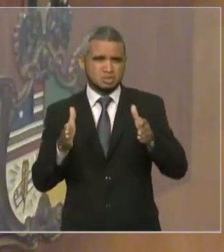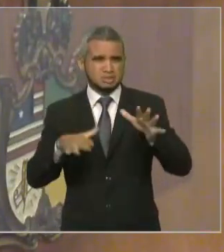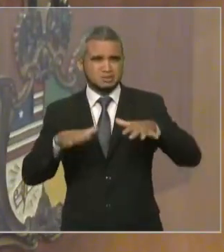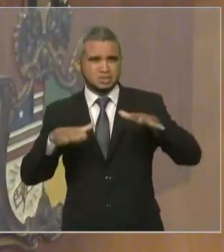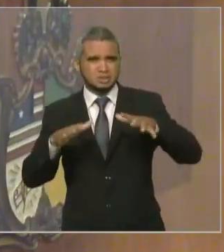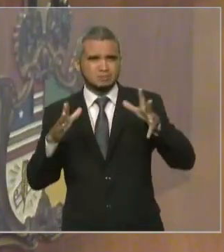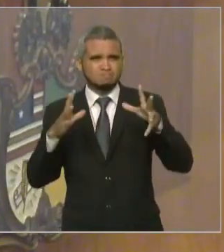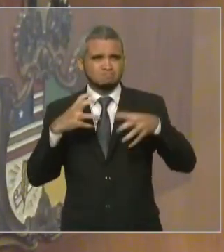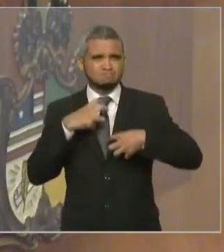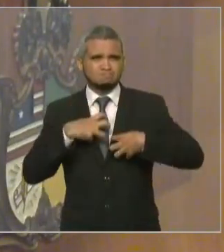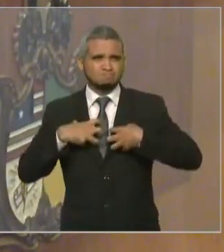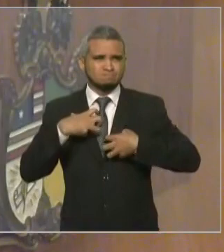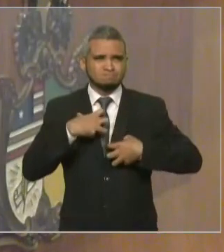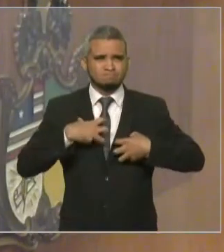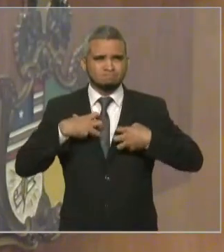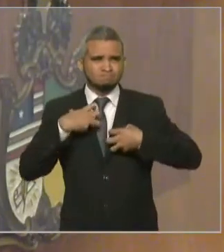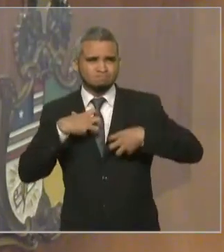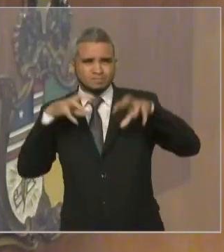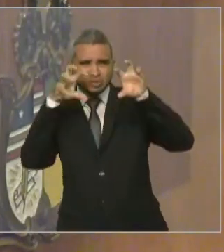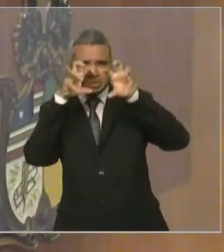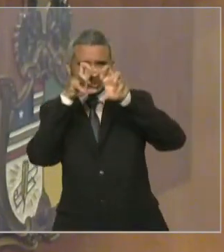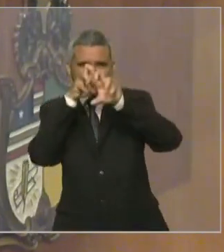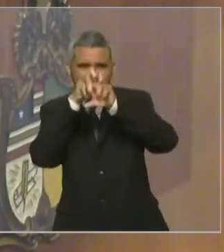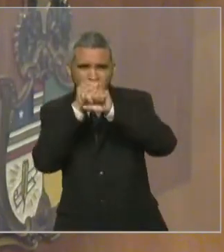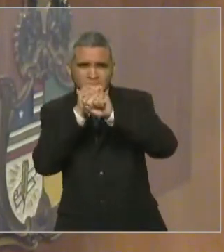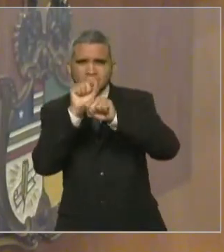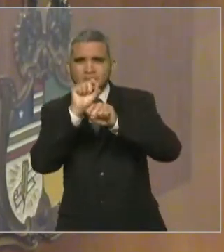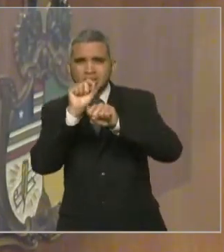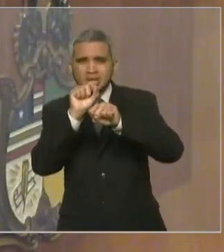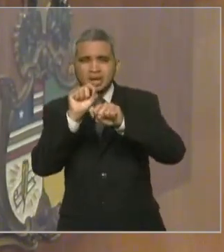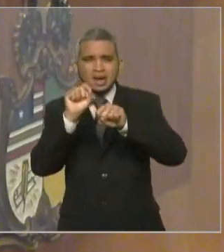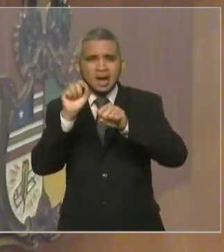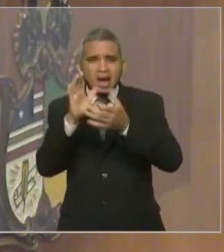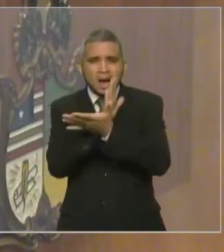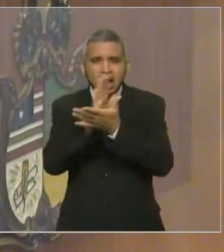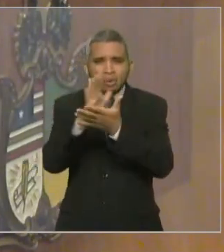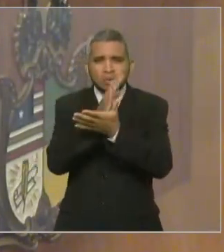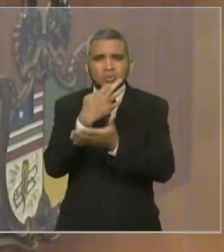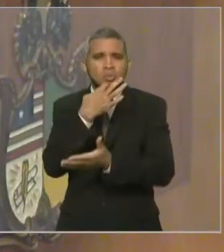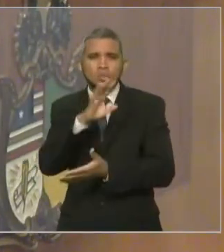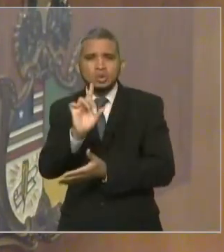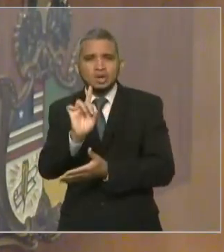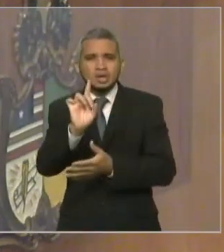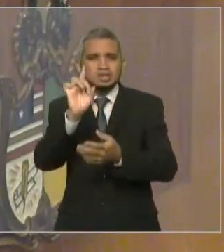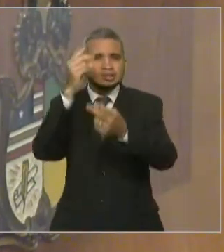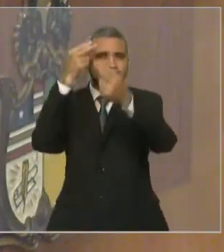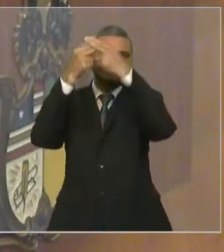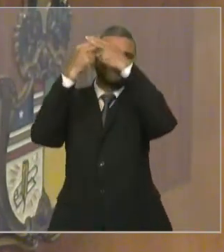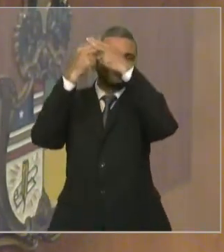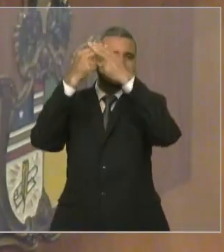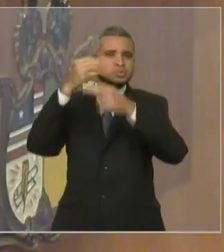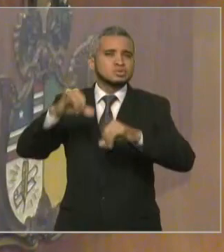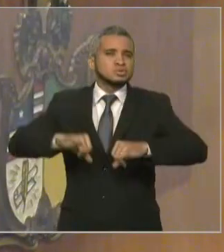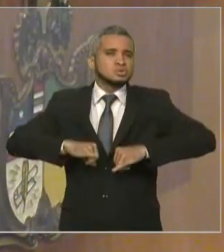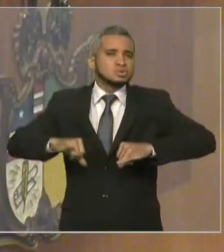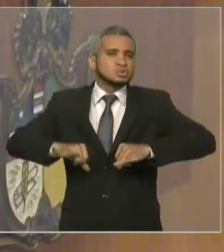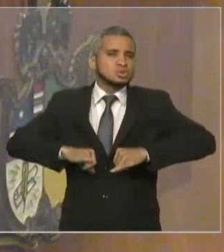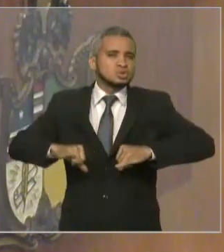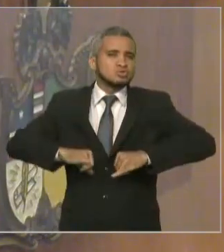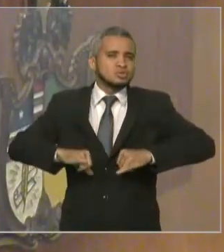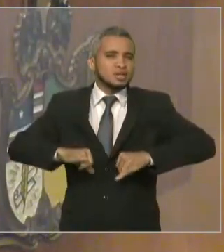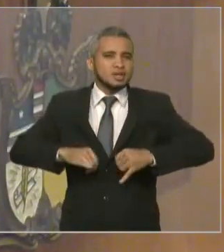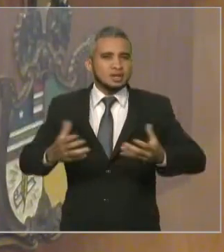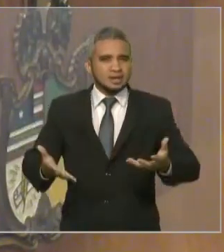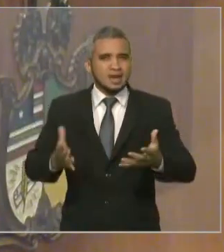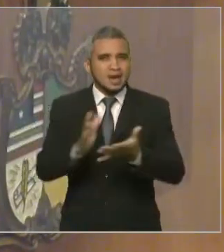não conhecerem a história e o sofrimento que muitos passaram, ainda ousam dizer que têm saudade